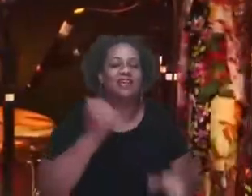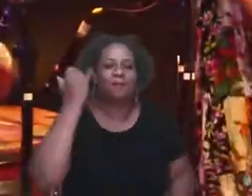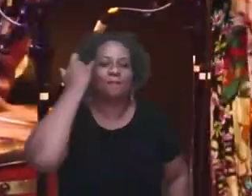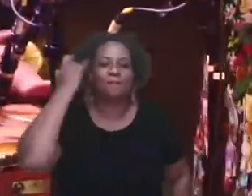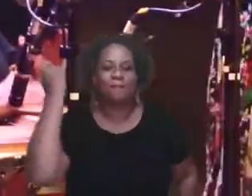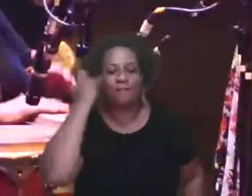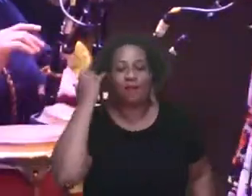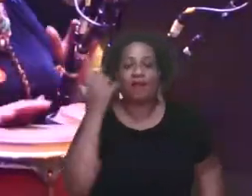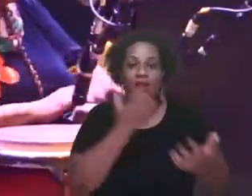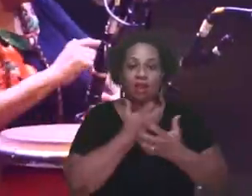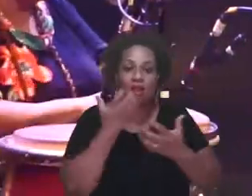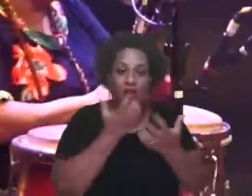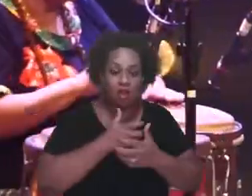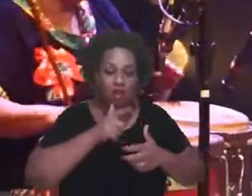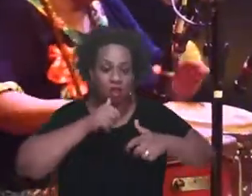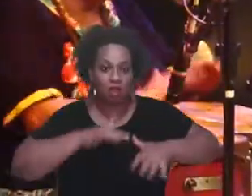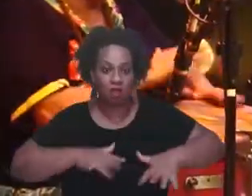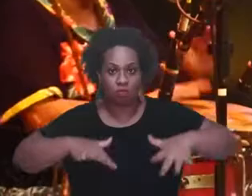parece um